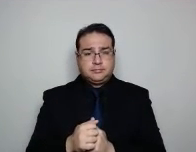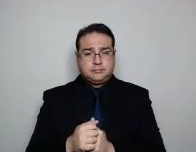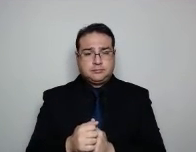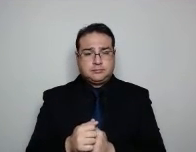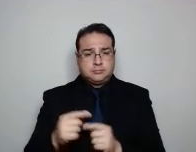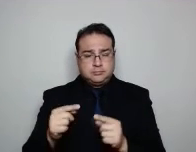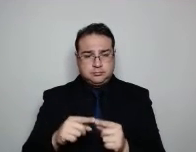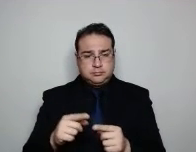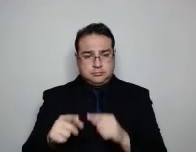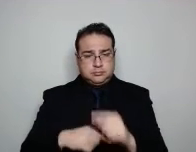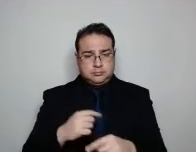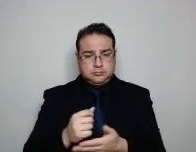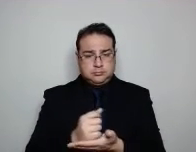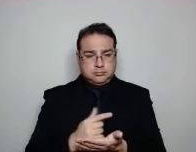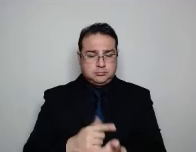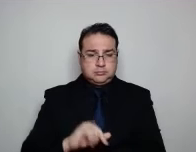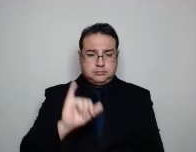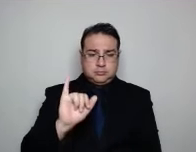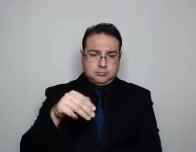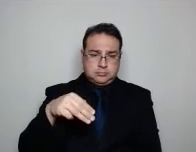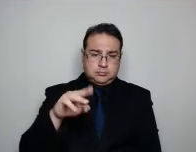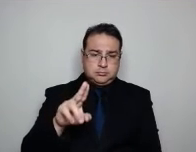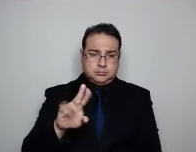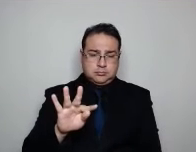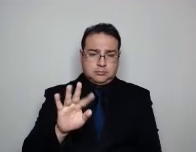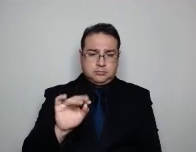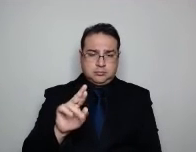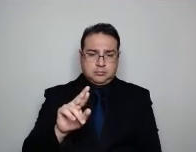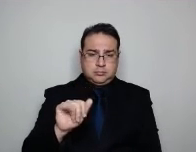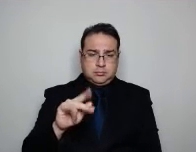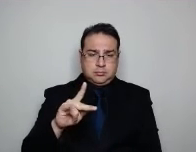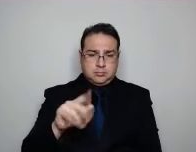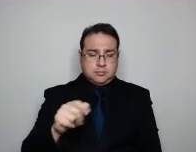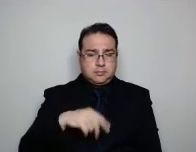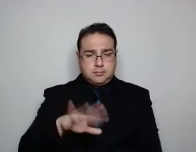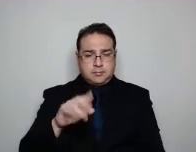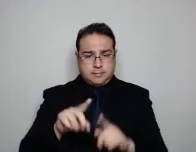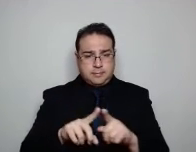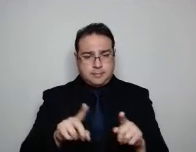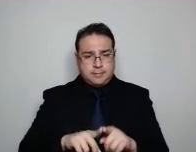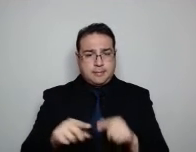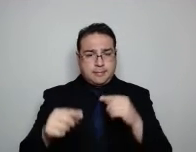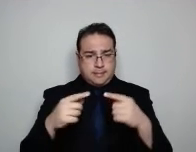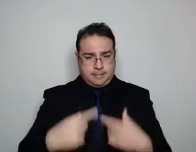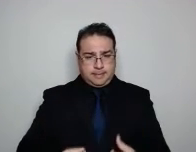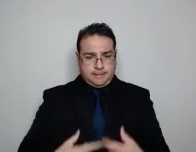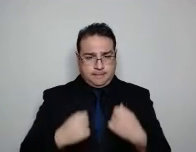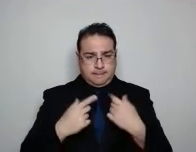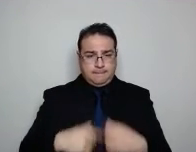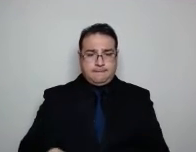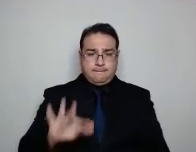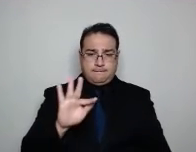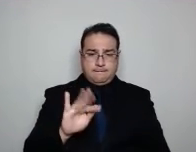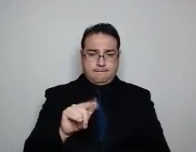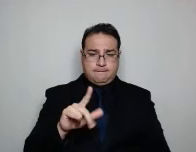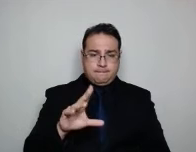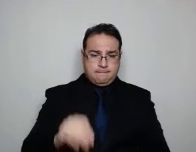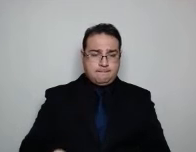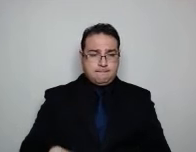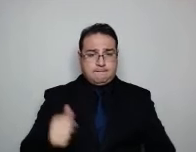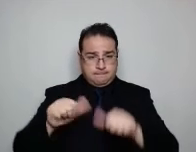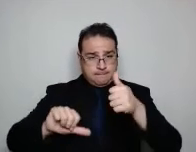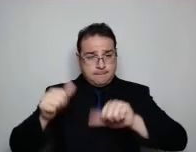de uma imunoterapia. As demais opções disponíveis no mercado hoje em dia para câncer de fígado são quimioterapia. E